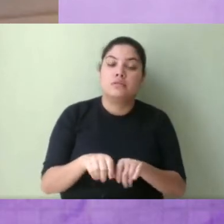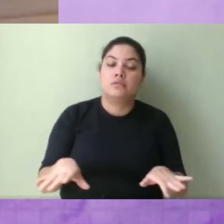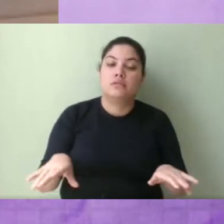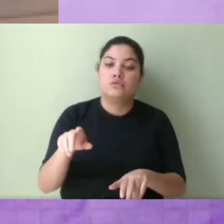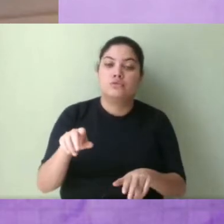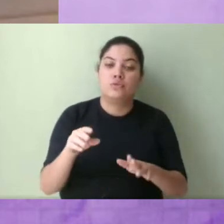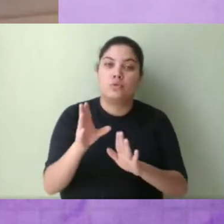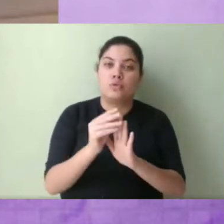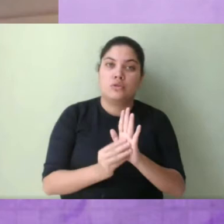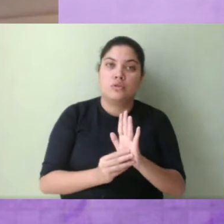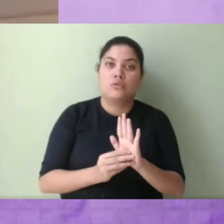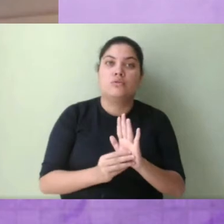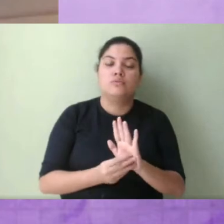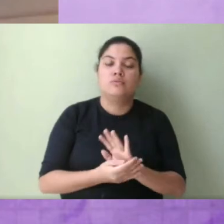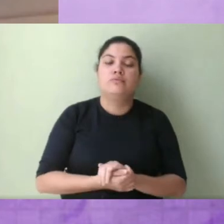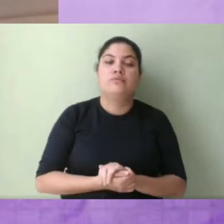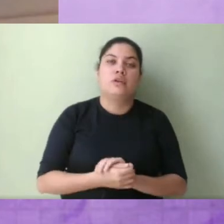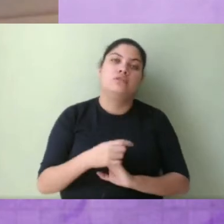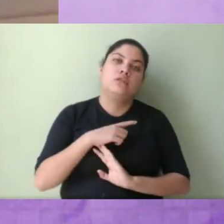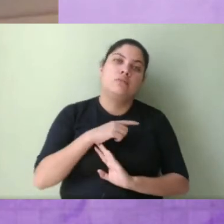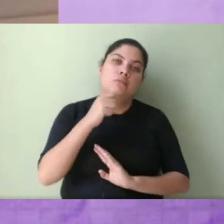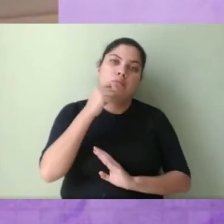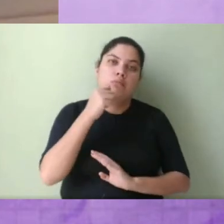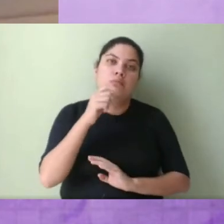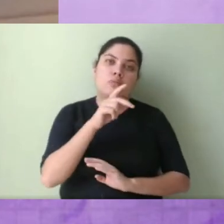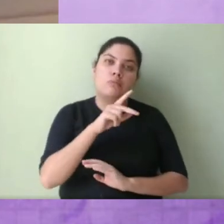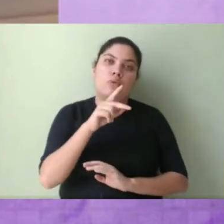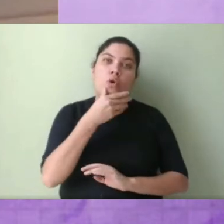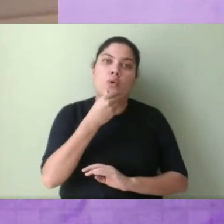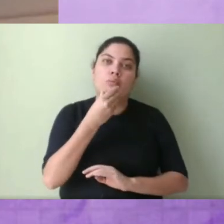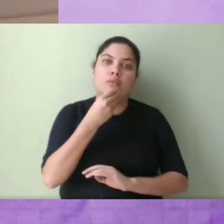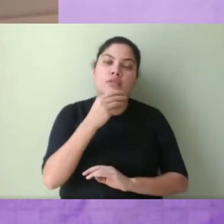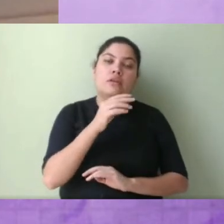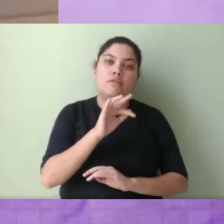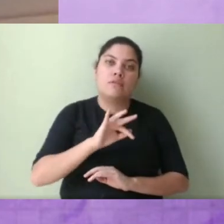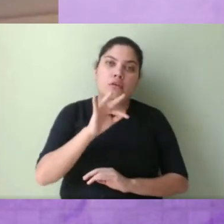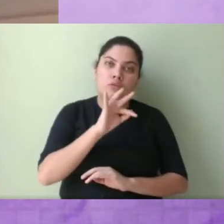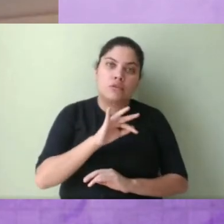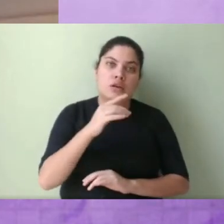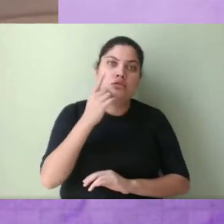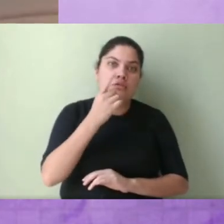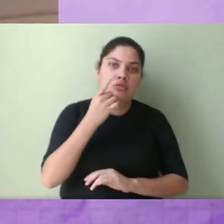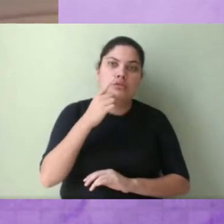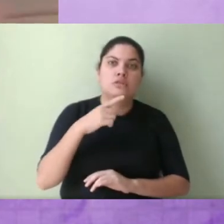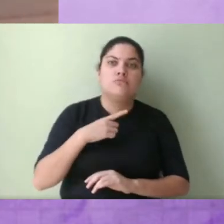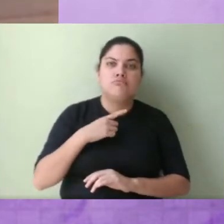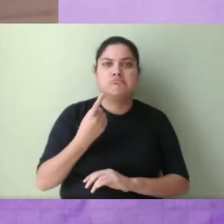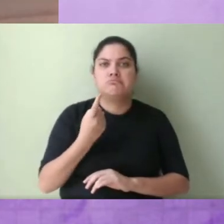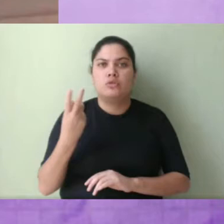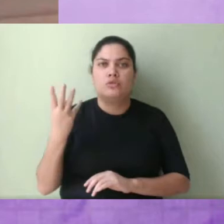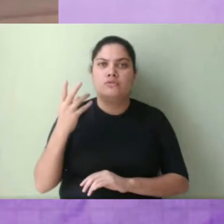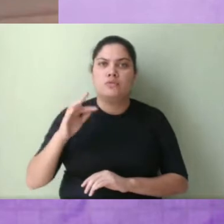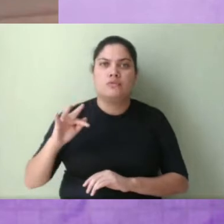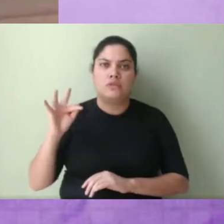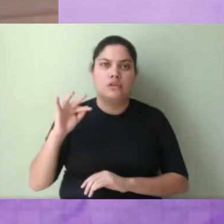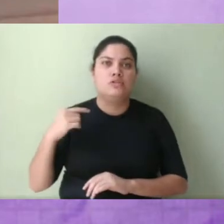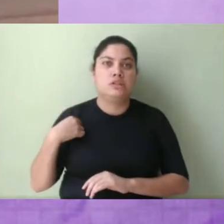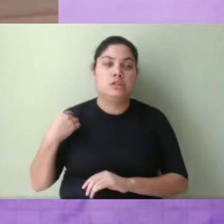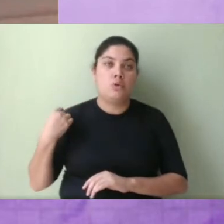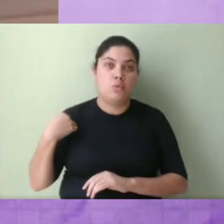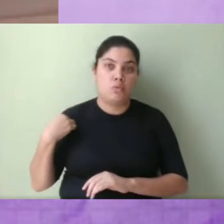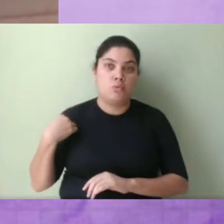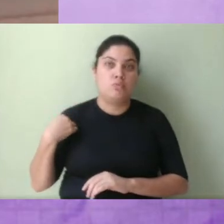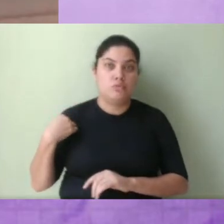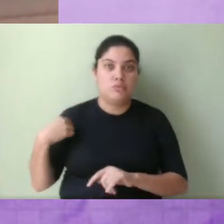Lei Carolina Dickmann, que tem agora, na época não tinha lei, né? Mas distribuição de conteúdo filmado, assim. Então veio um